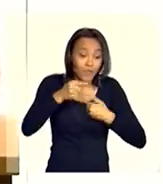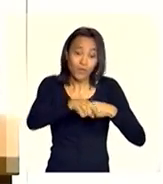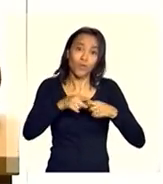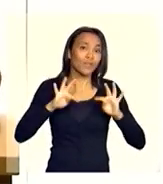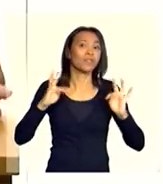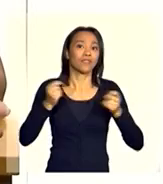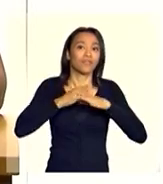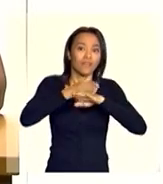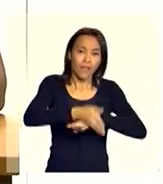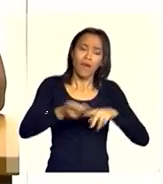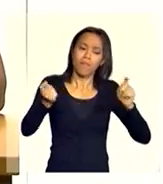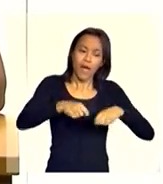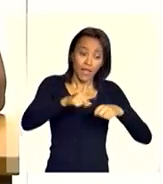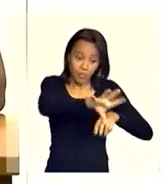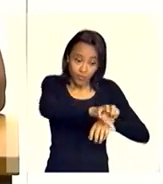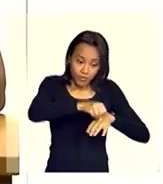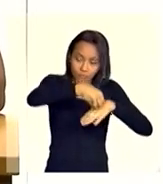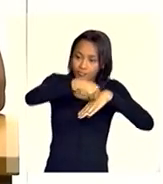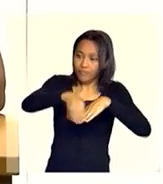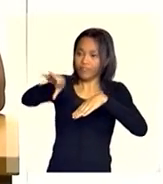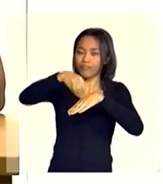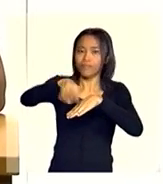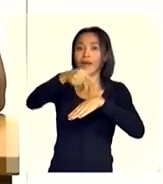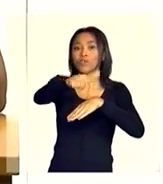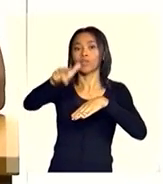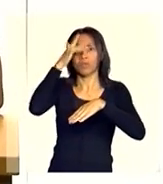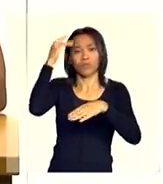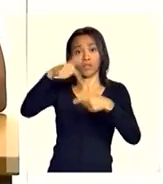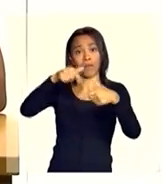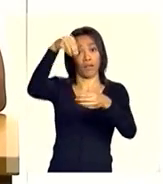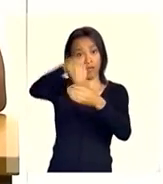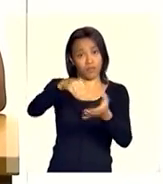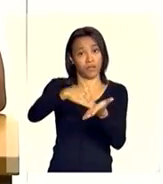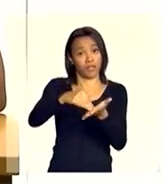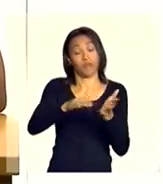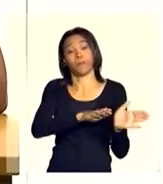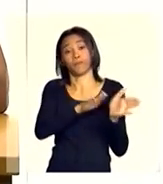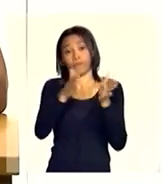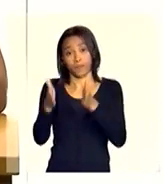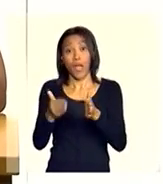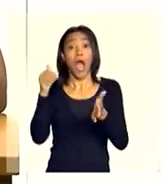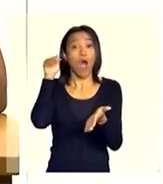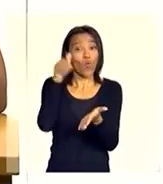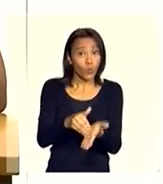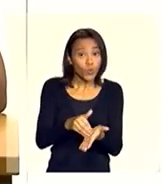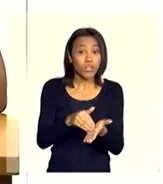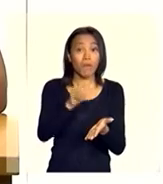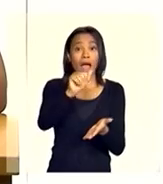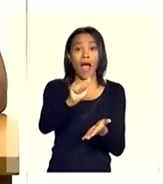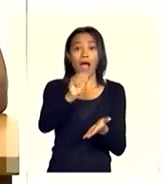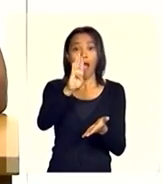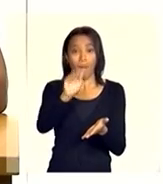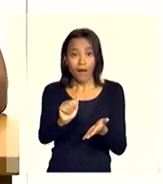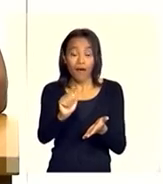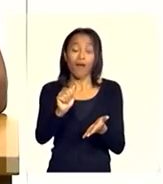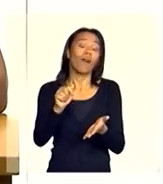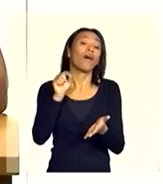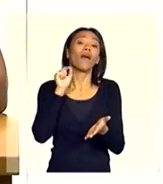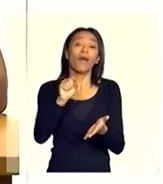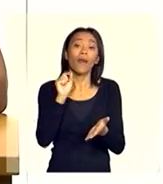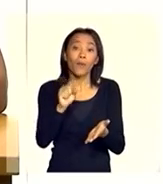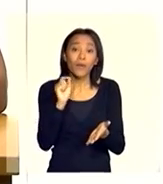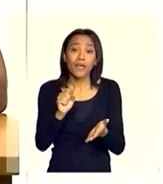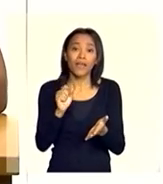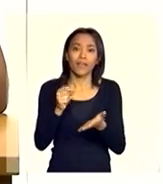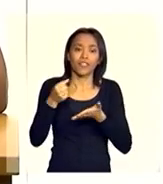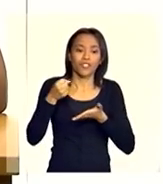informação e passar para as outras pessoas da secretaria e a última aba que é uma que a gente vai dar bastante destaque é a aba de recursos